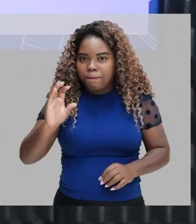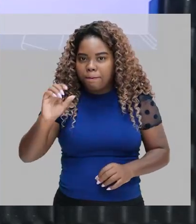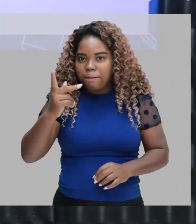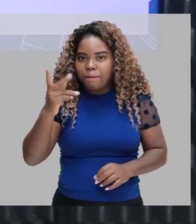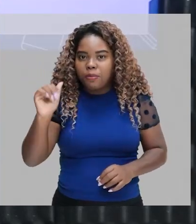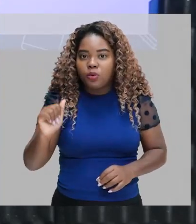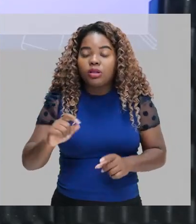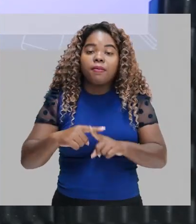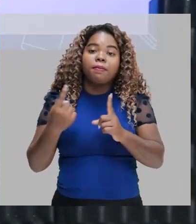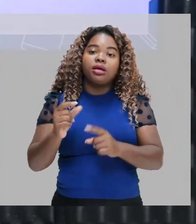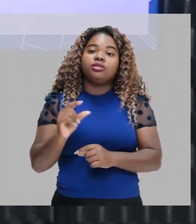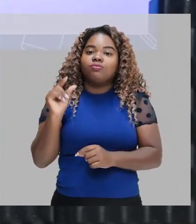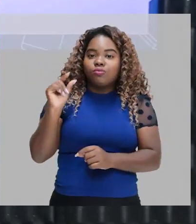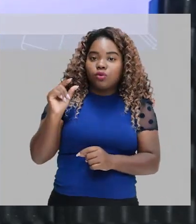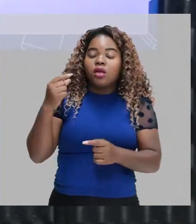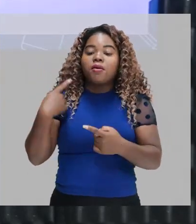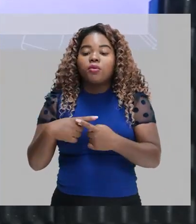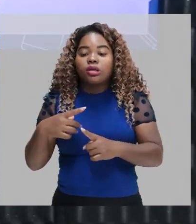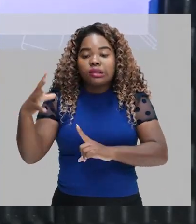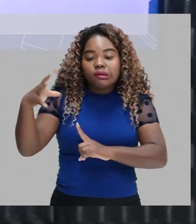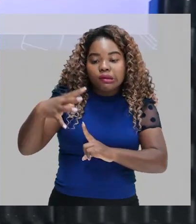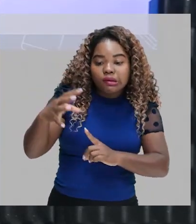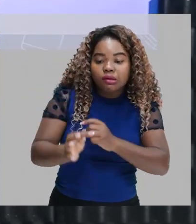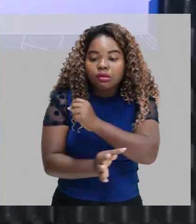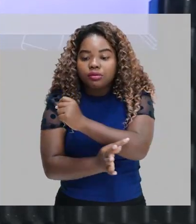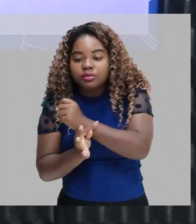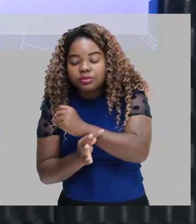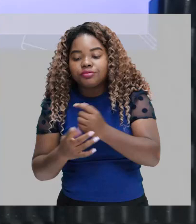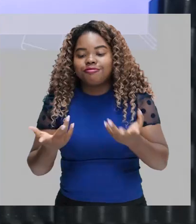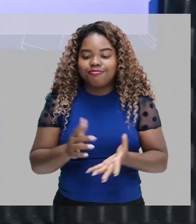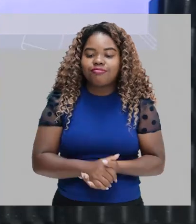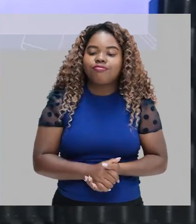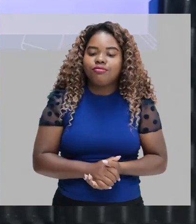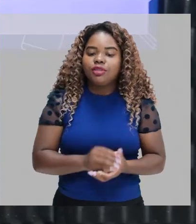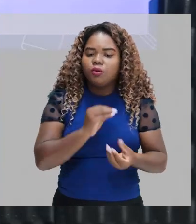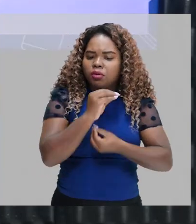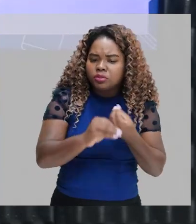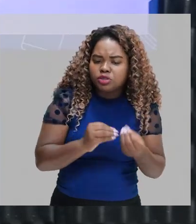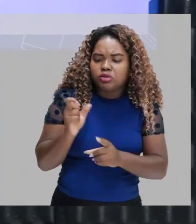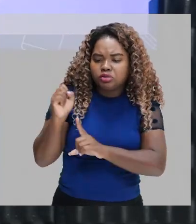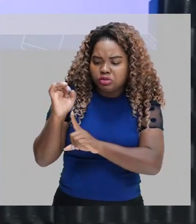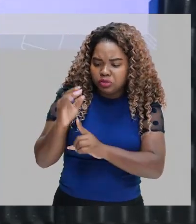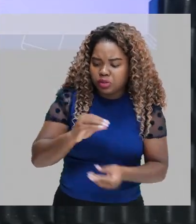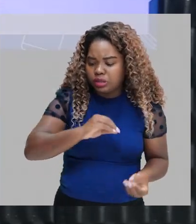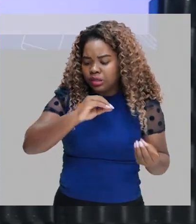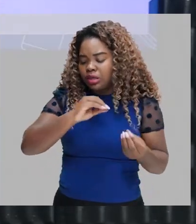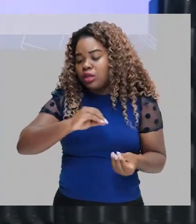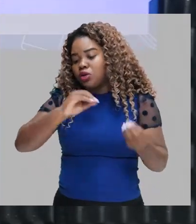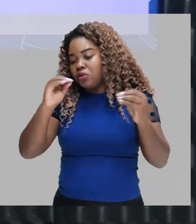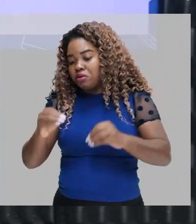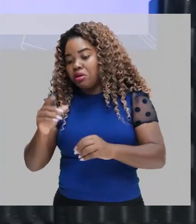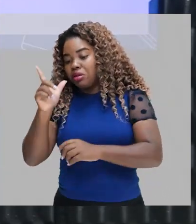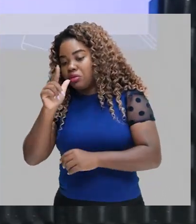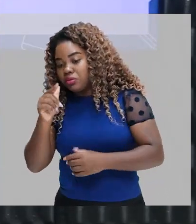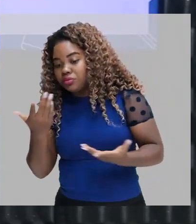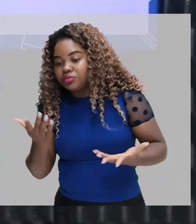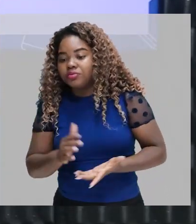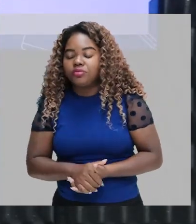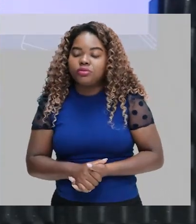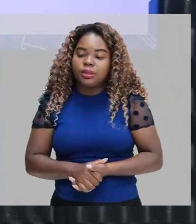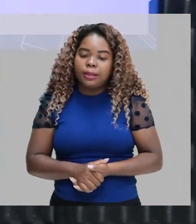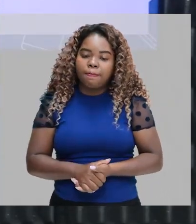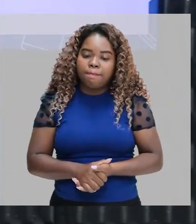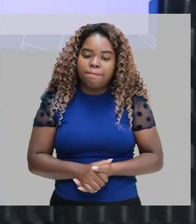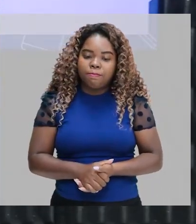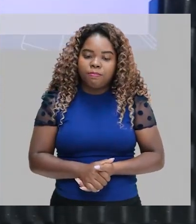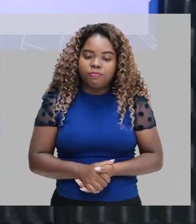você vai ter a influência da temperatura. Então, a solubilidade de um gás em um líquido é inversamente proporcional,